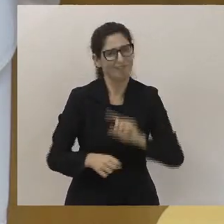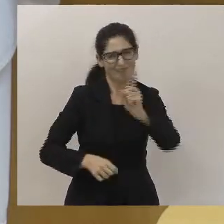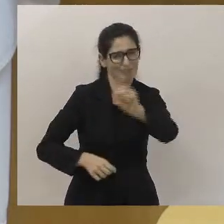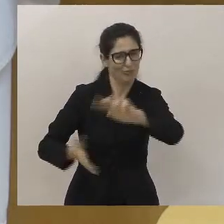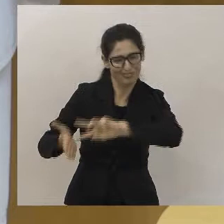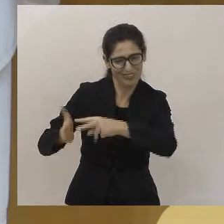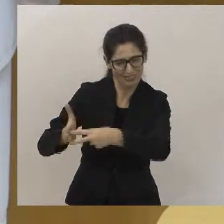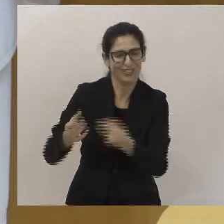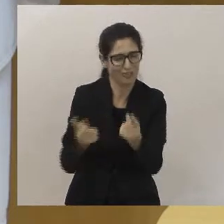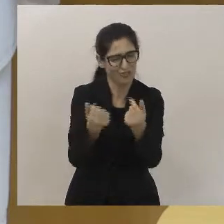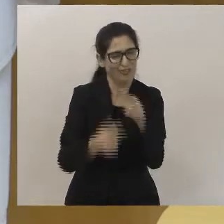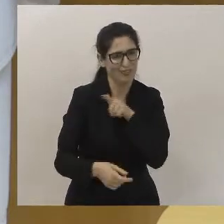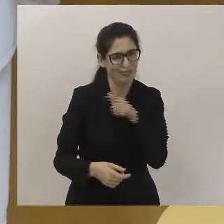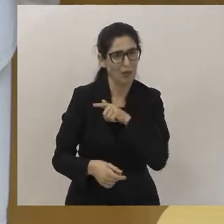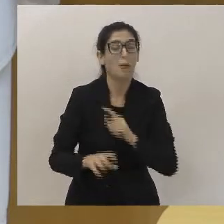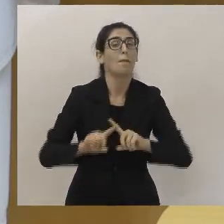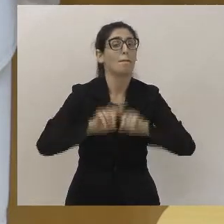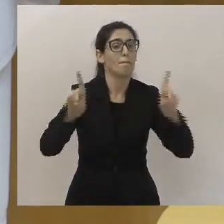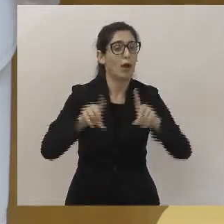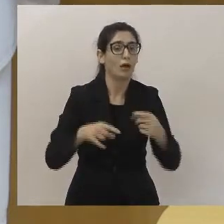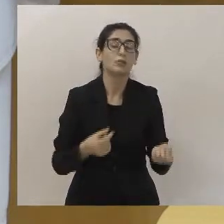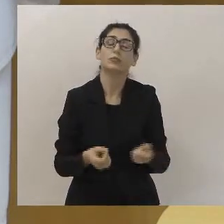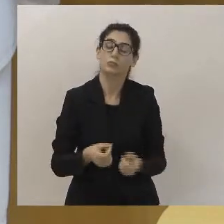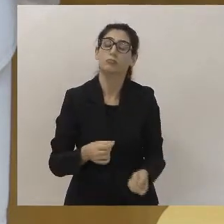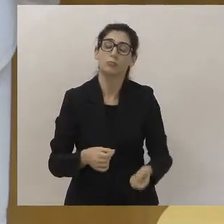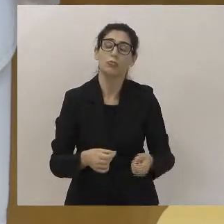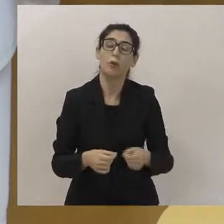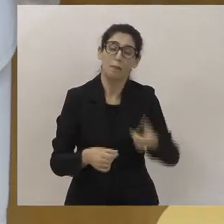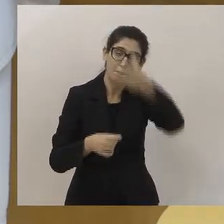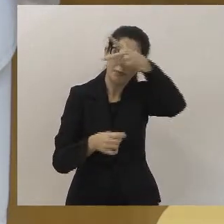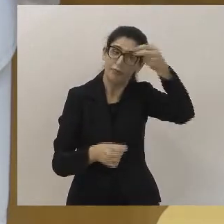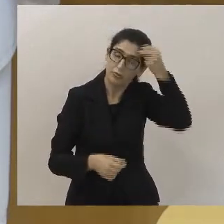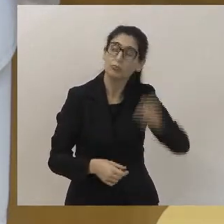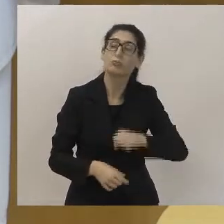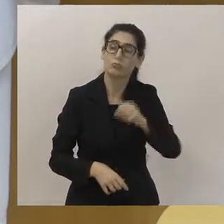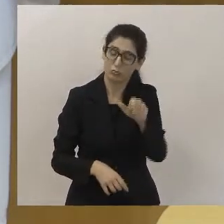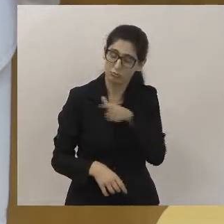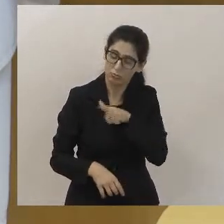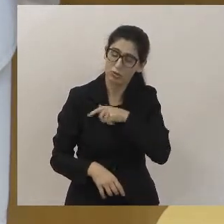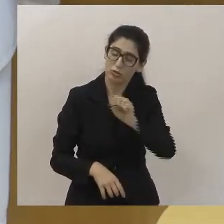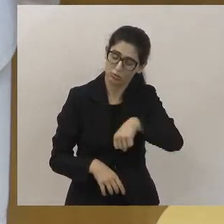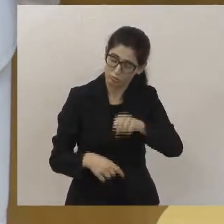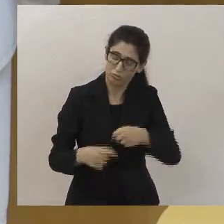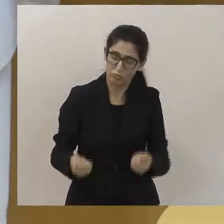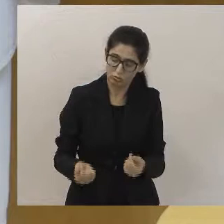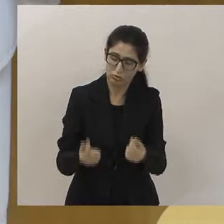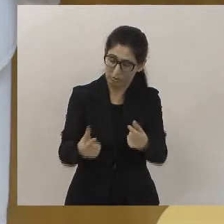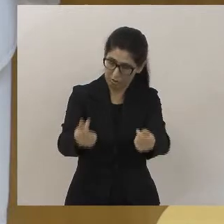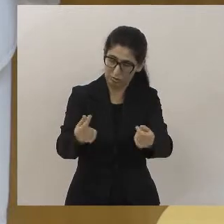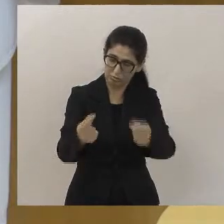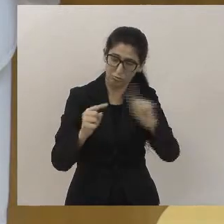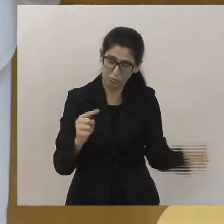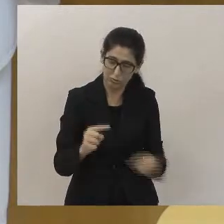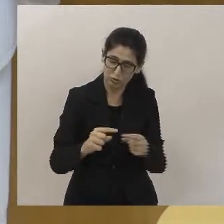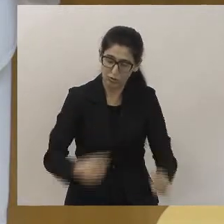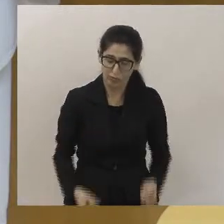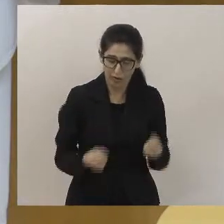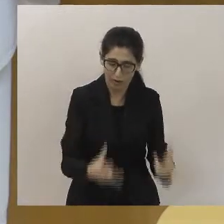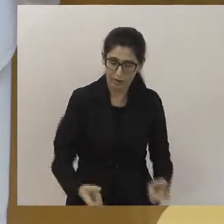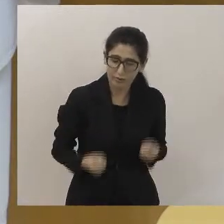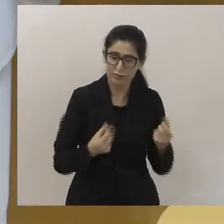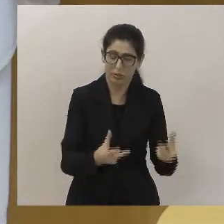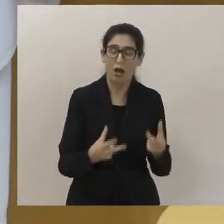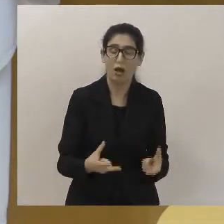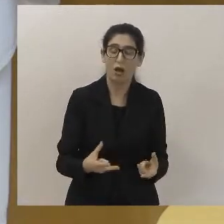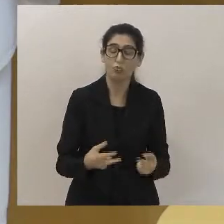caixa da prefeitura praça investido o retorno pra vocês município já caí e tem que gastar se o dinheiro com